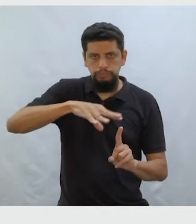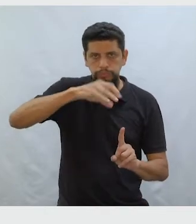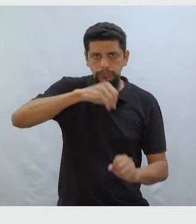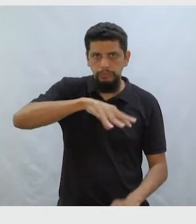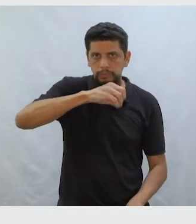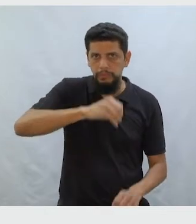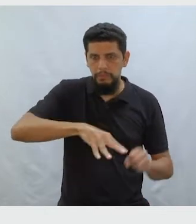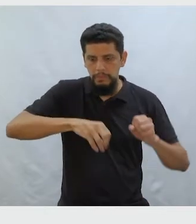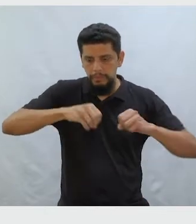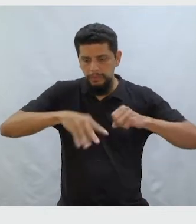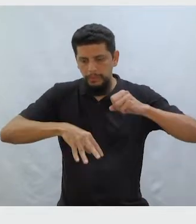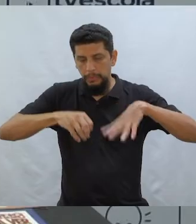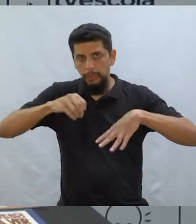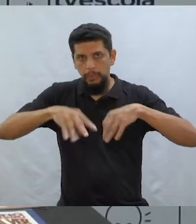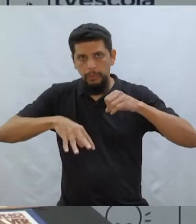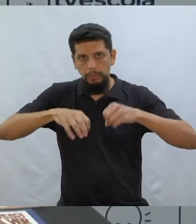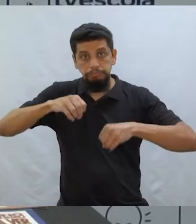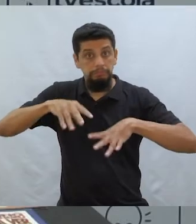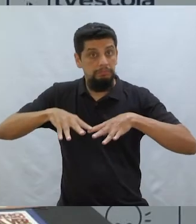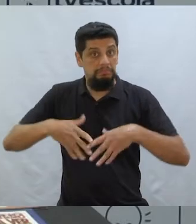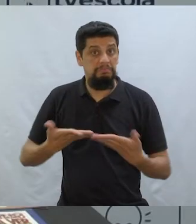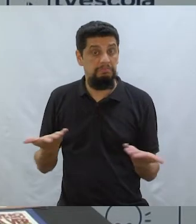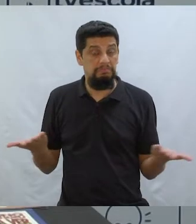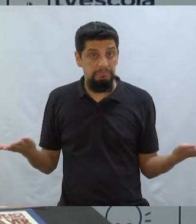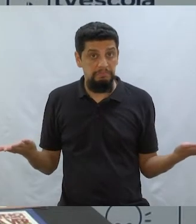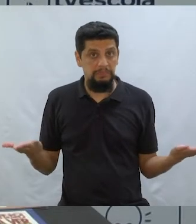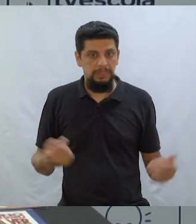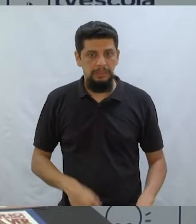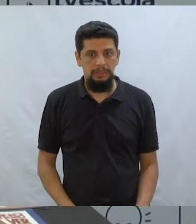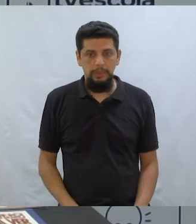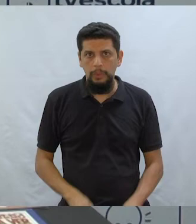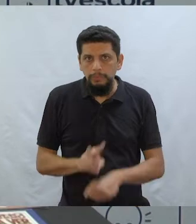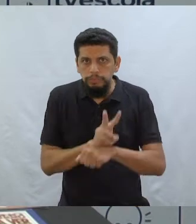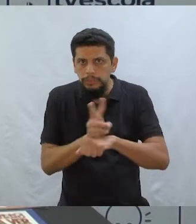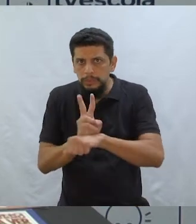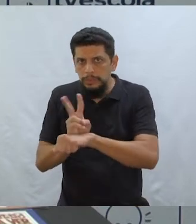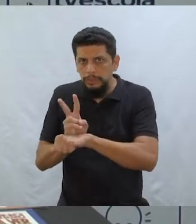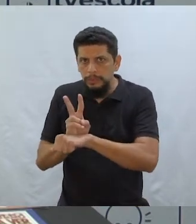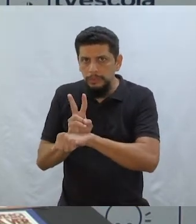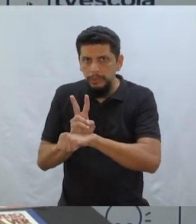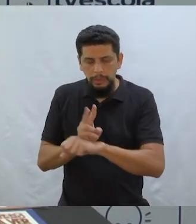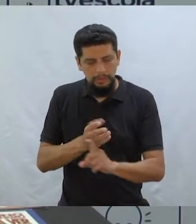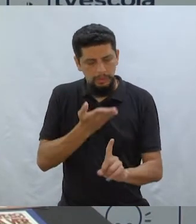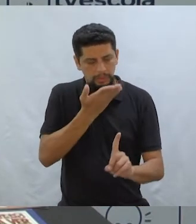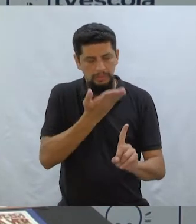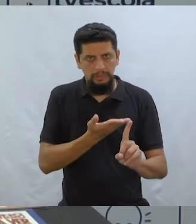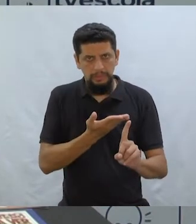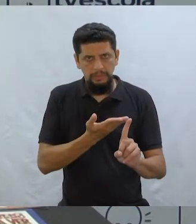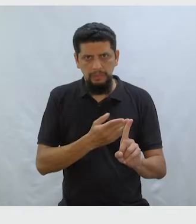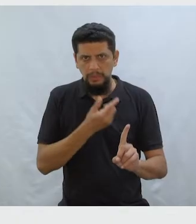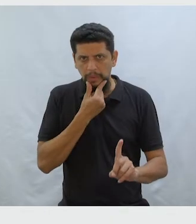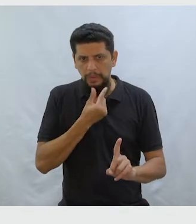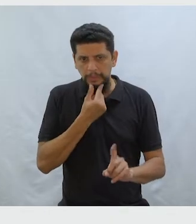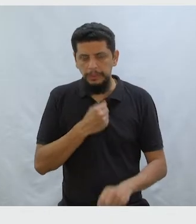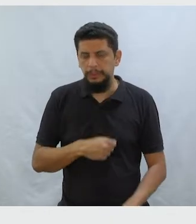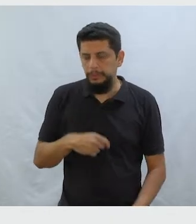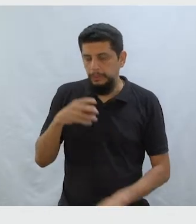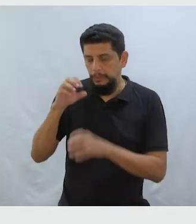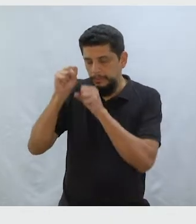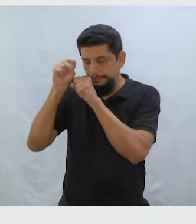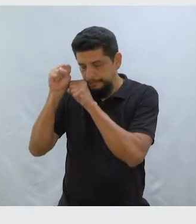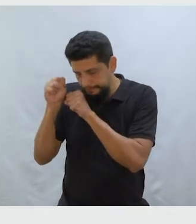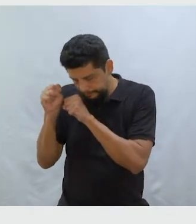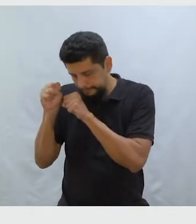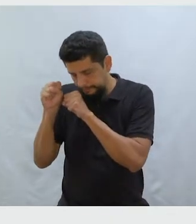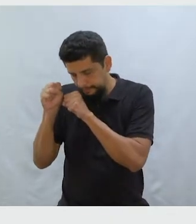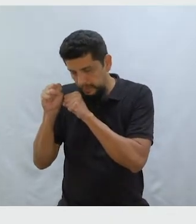das janelas luzes que tremiam o vigia seu Virgolino que na verdade